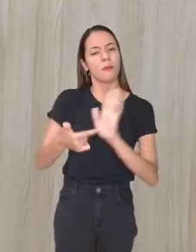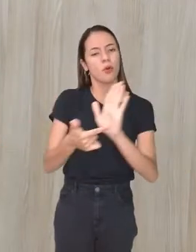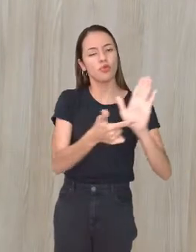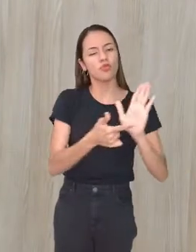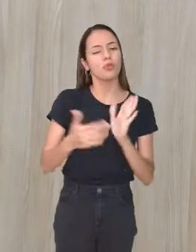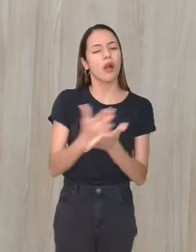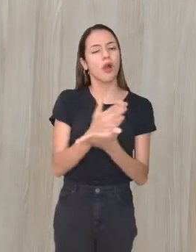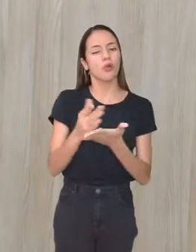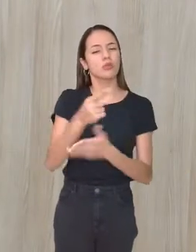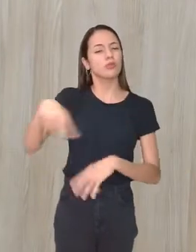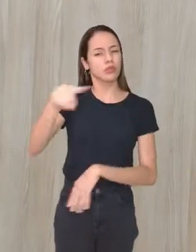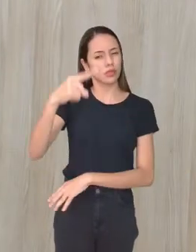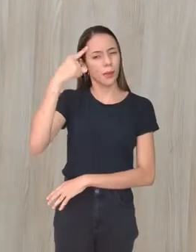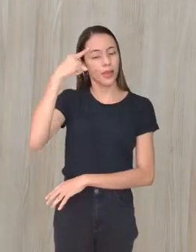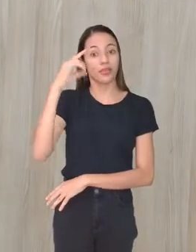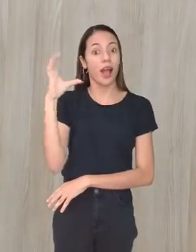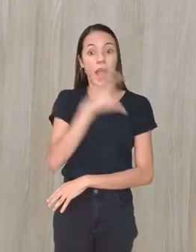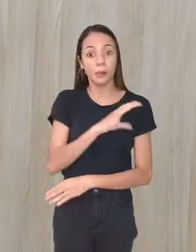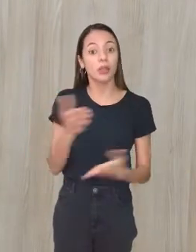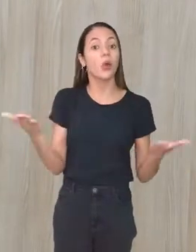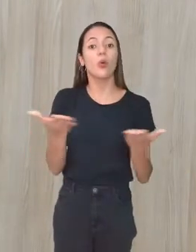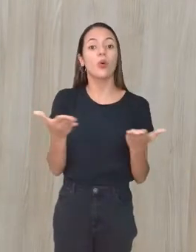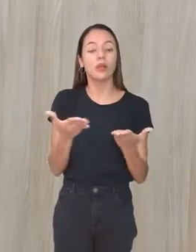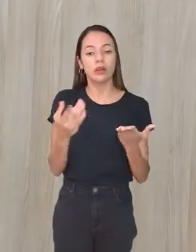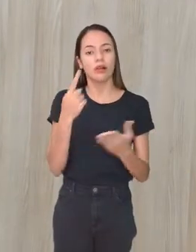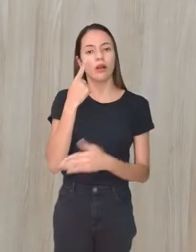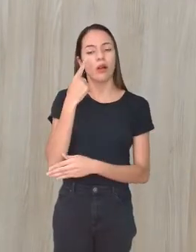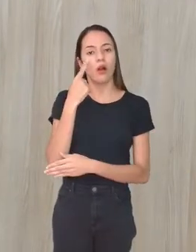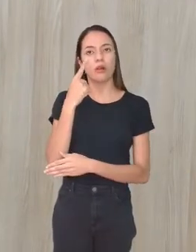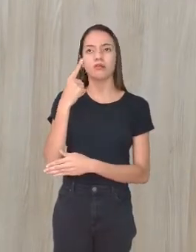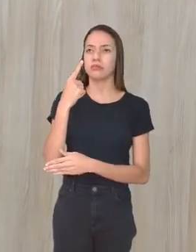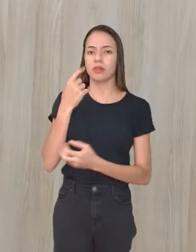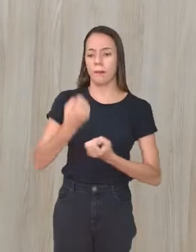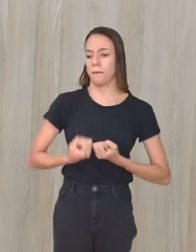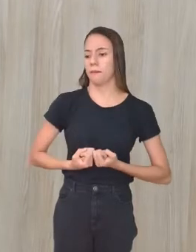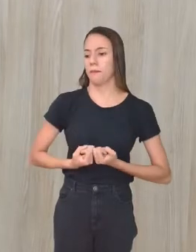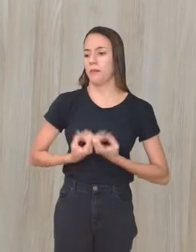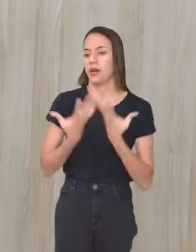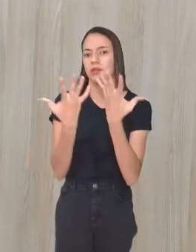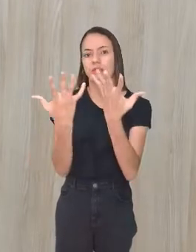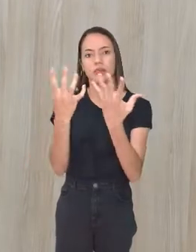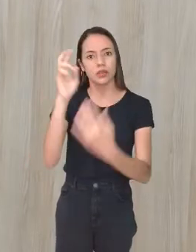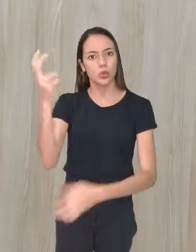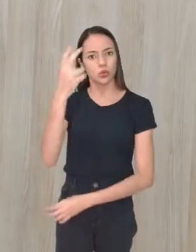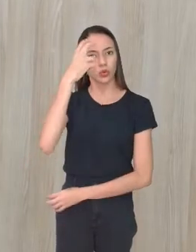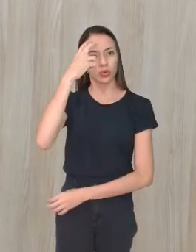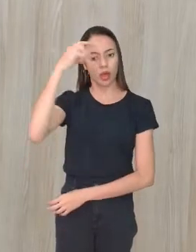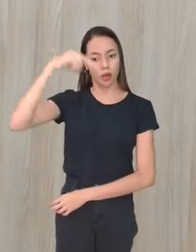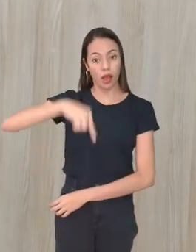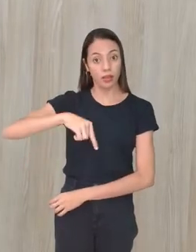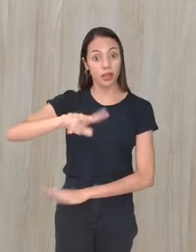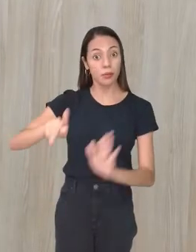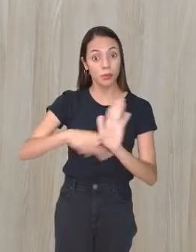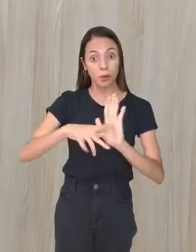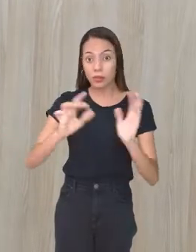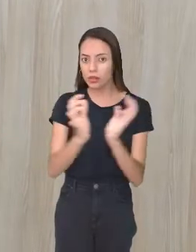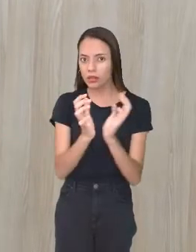consegue pensar rapidamente agora quais são as manifestações culturais que tem só aqui no